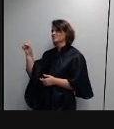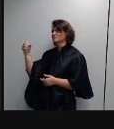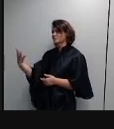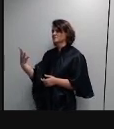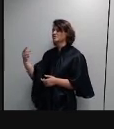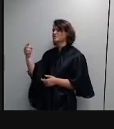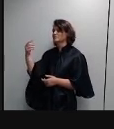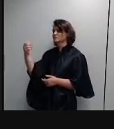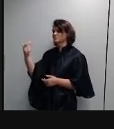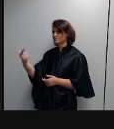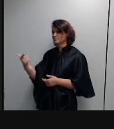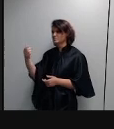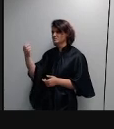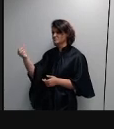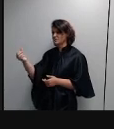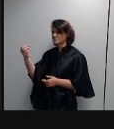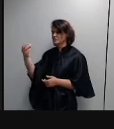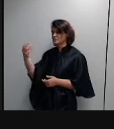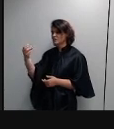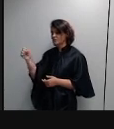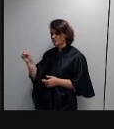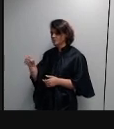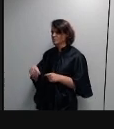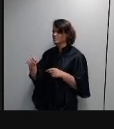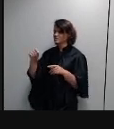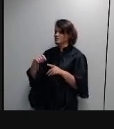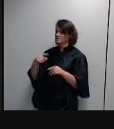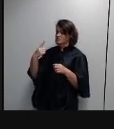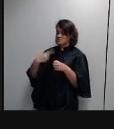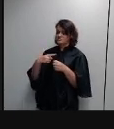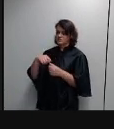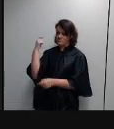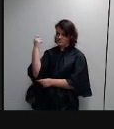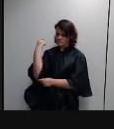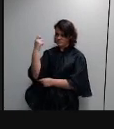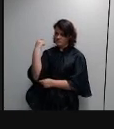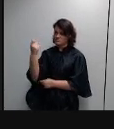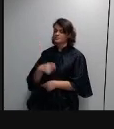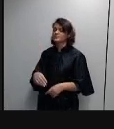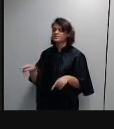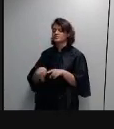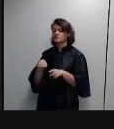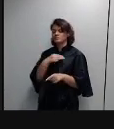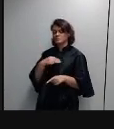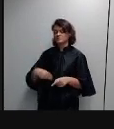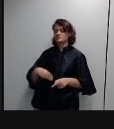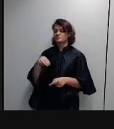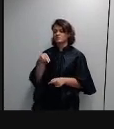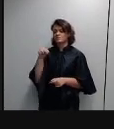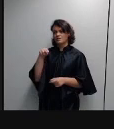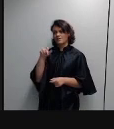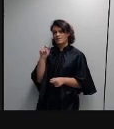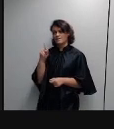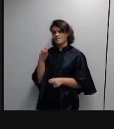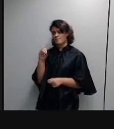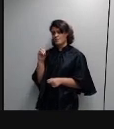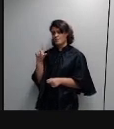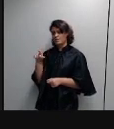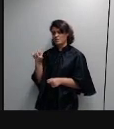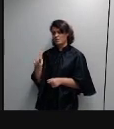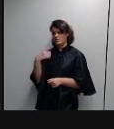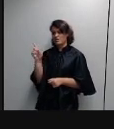Rio Grande do Sul também processo da relatoria do ministro Napoleão Nunes Napoleão negou provimento ao agravo interno